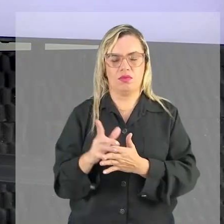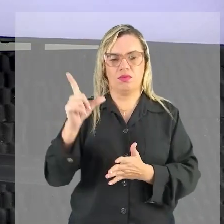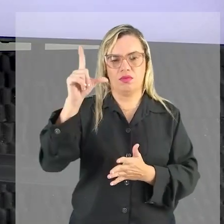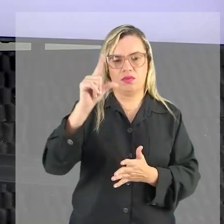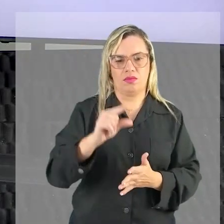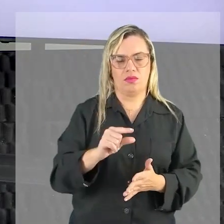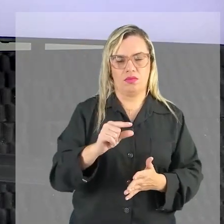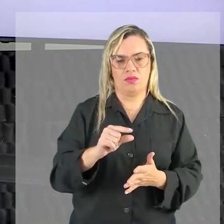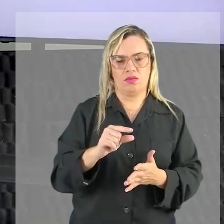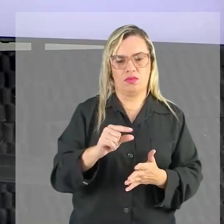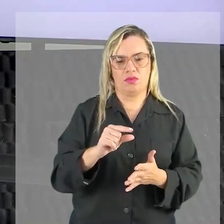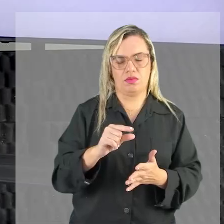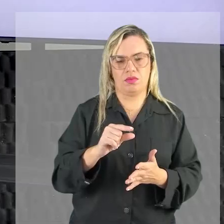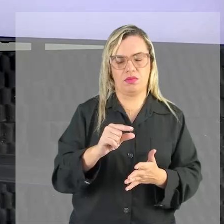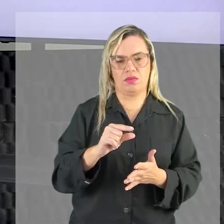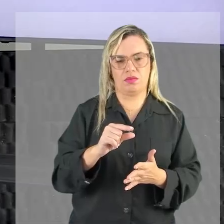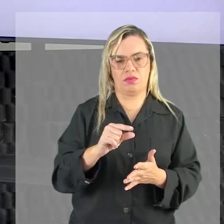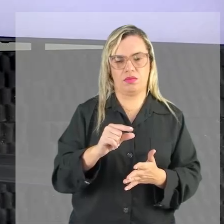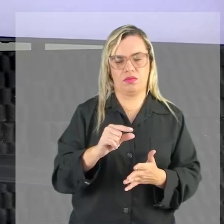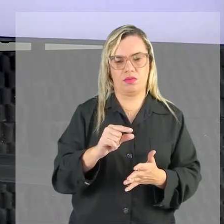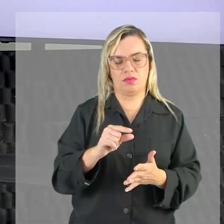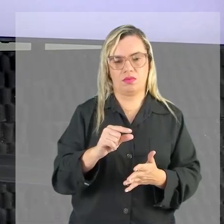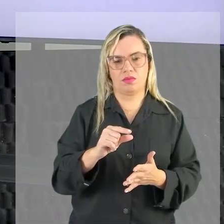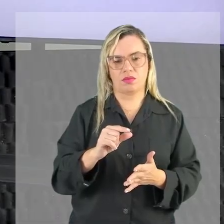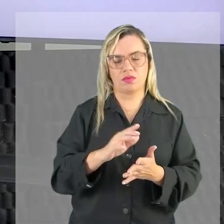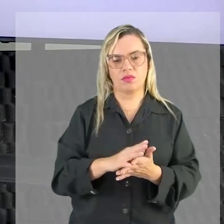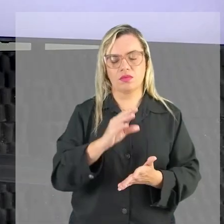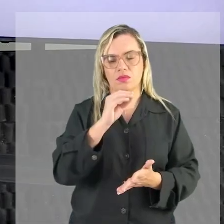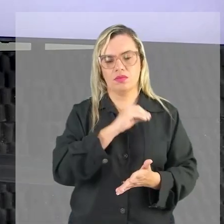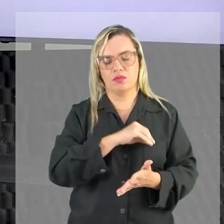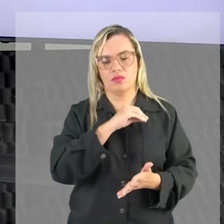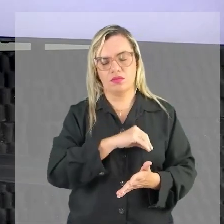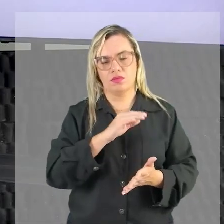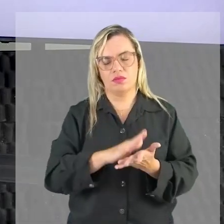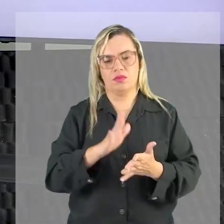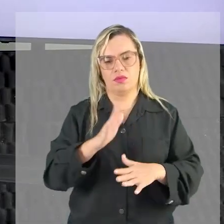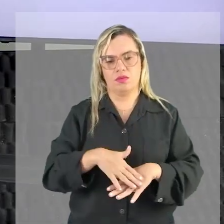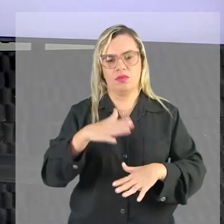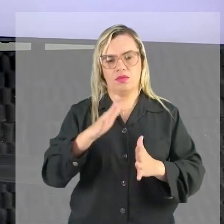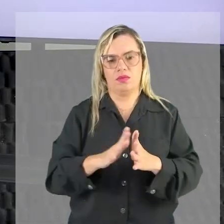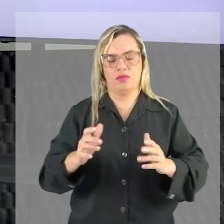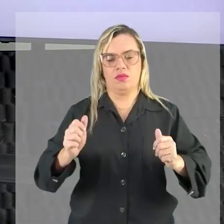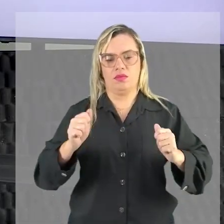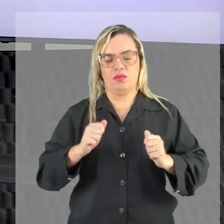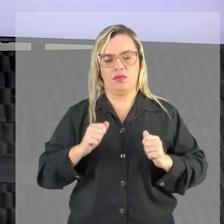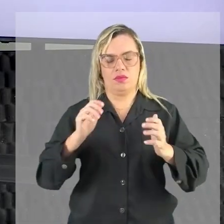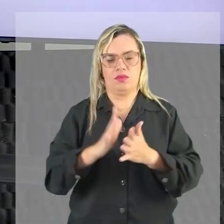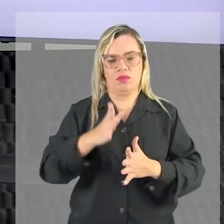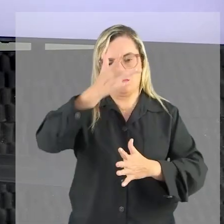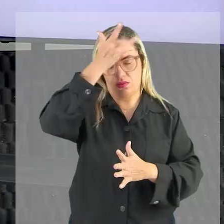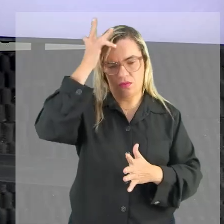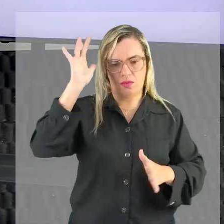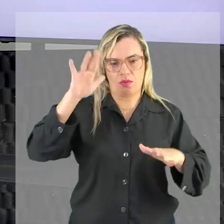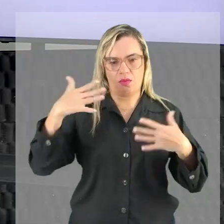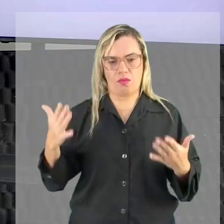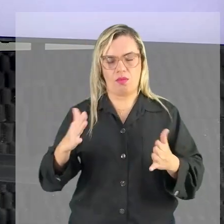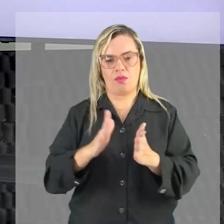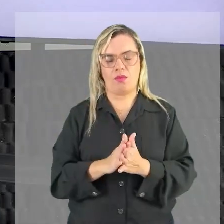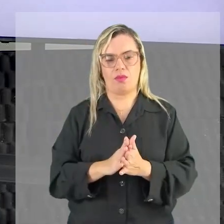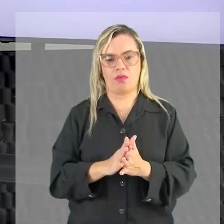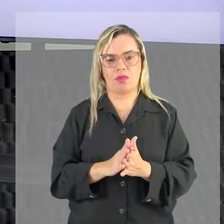menor o nível salarial, mais sedentário é aquele indivíduo,